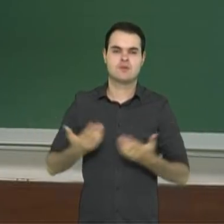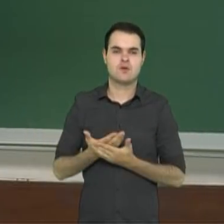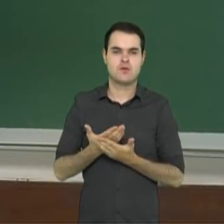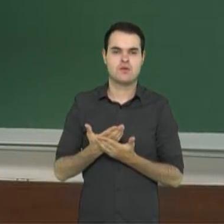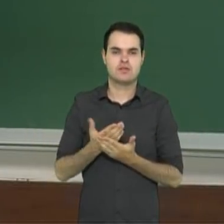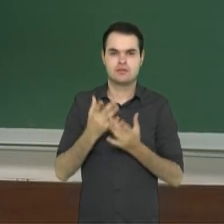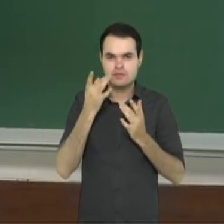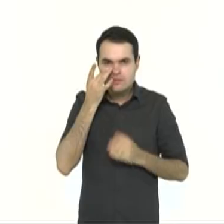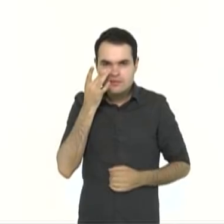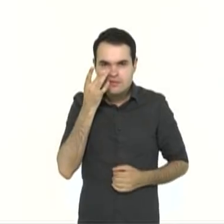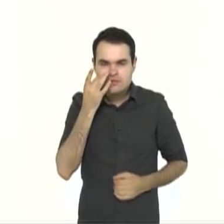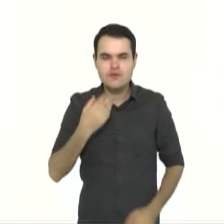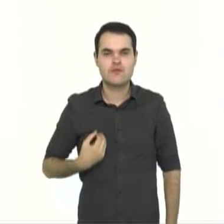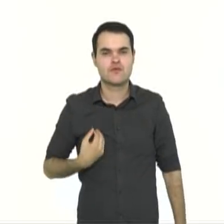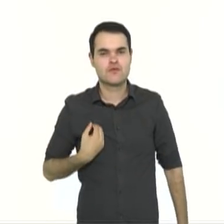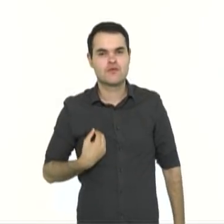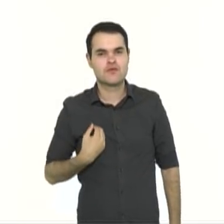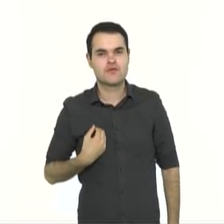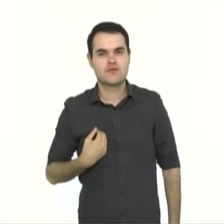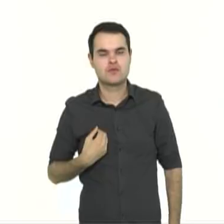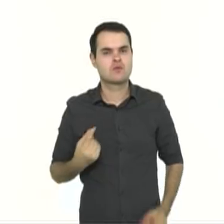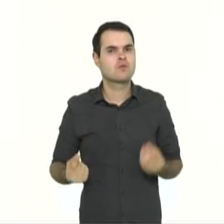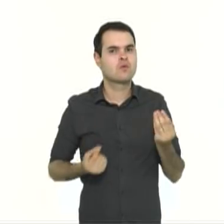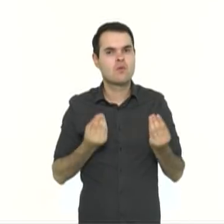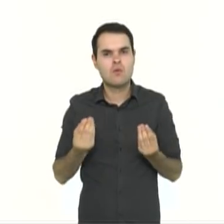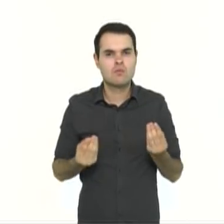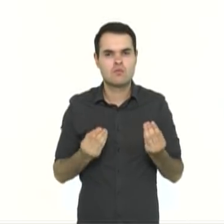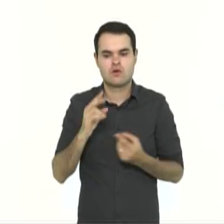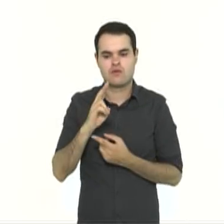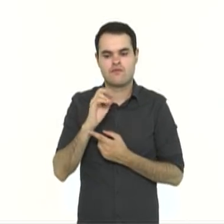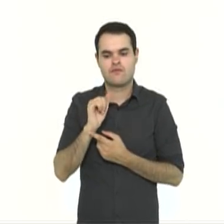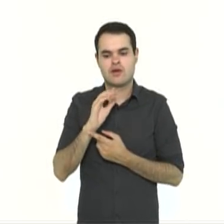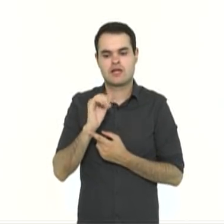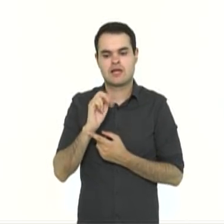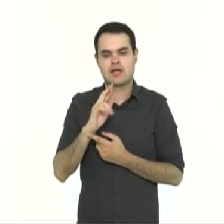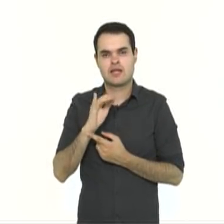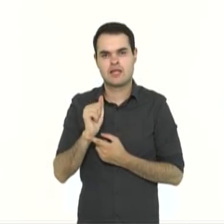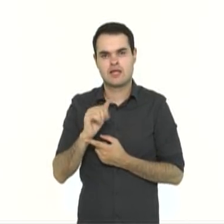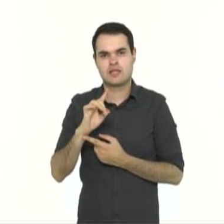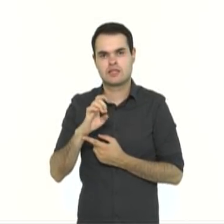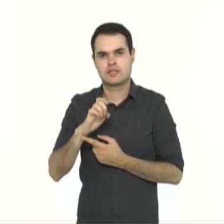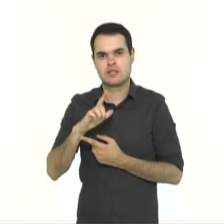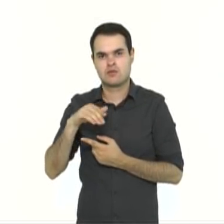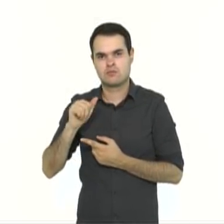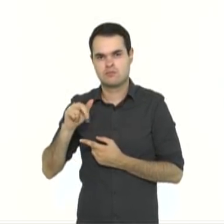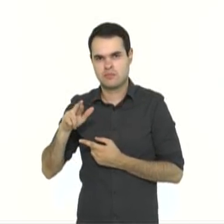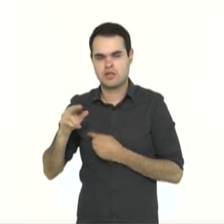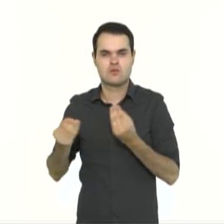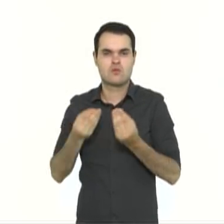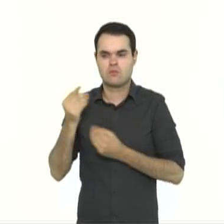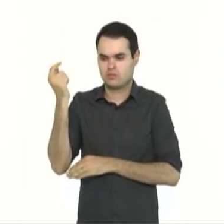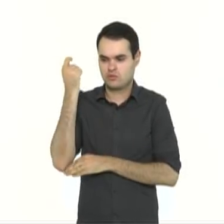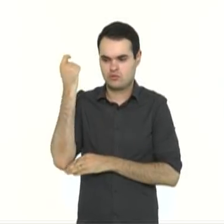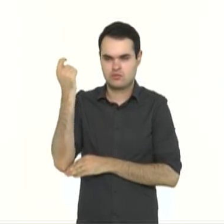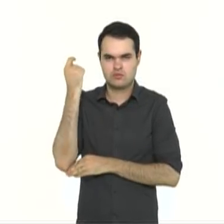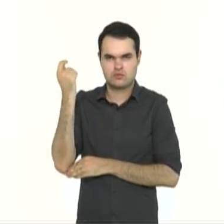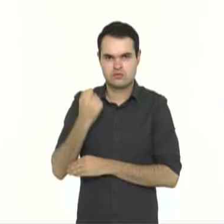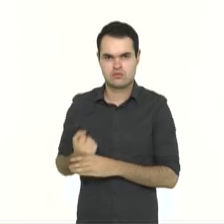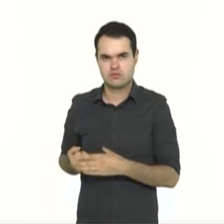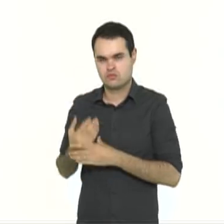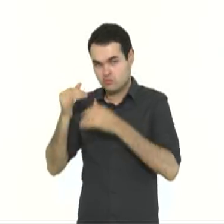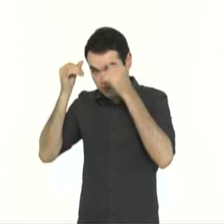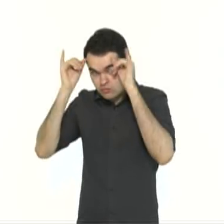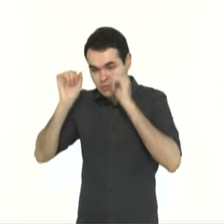vivo. Olha lá, como surgiu a Vacaria del Mar, a importância do gado no Rio Grande do Sul e o